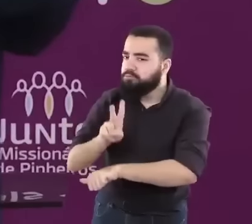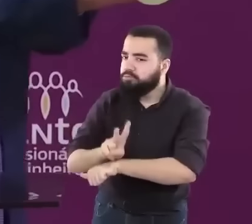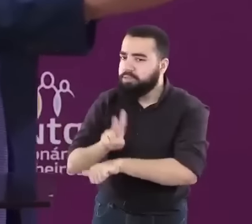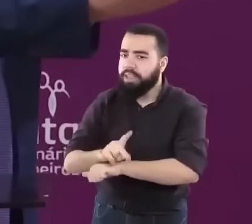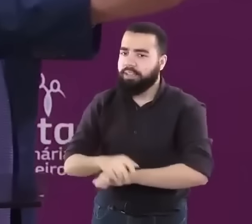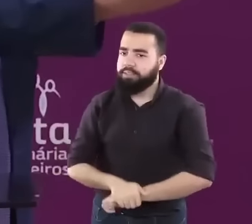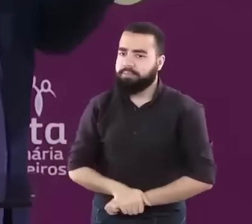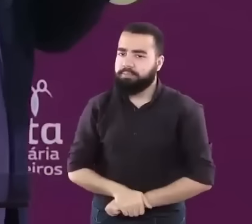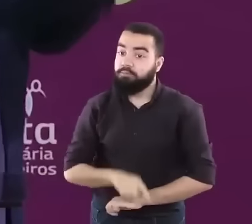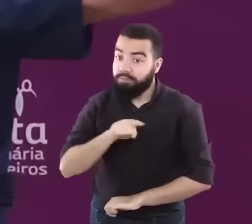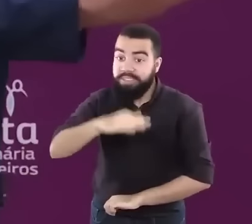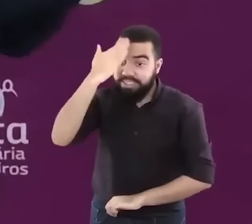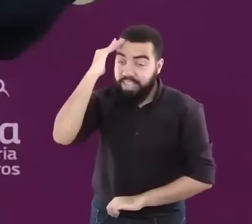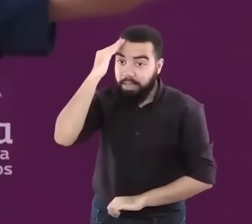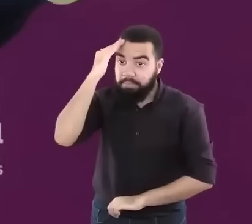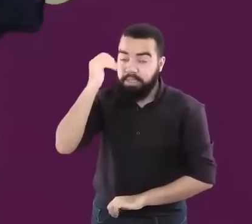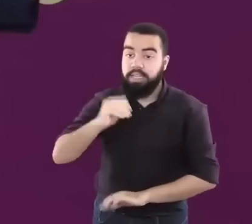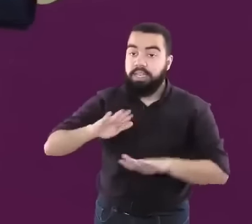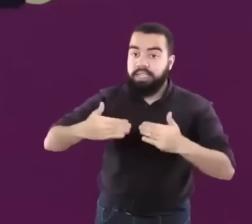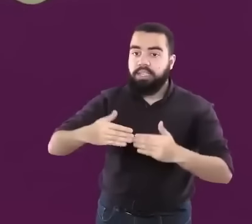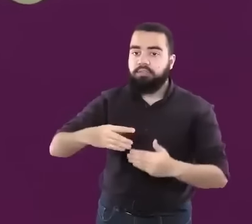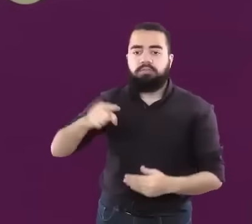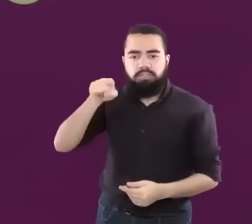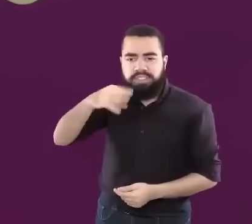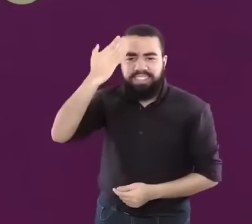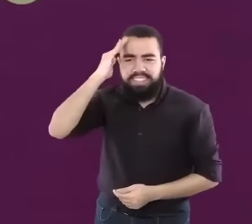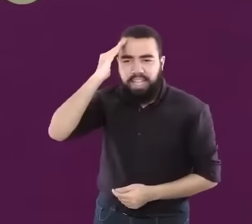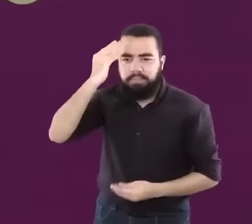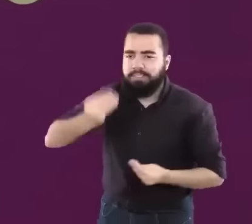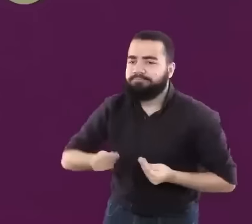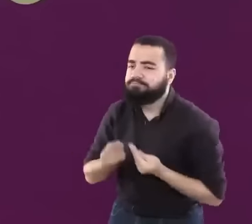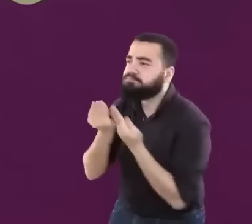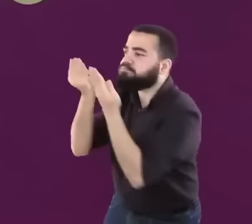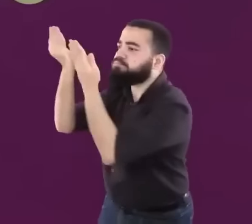sabendo que Deus vai resolver esse